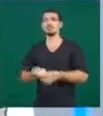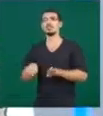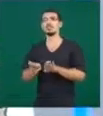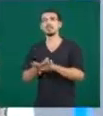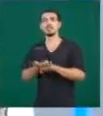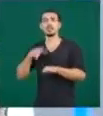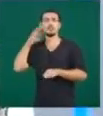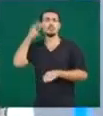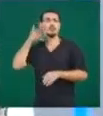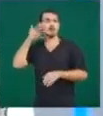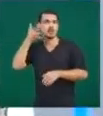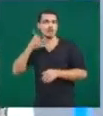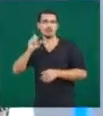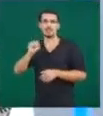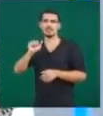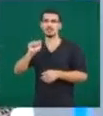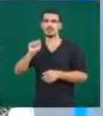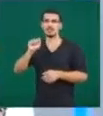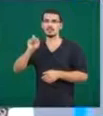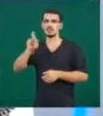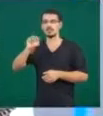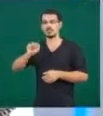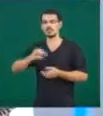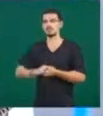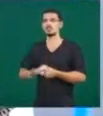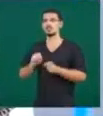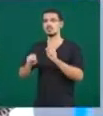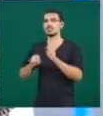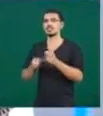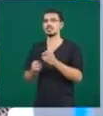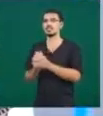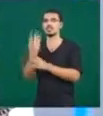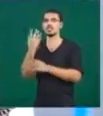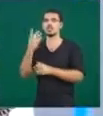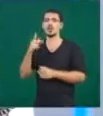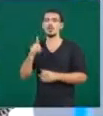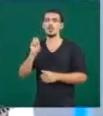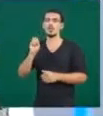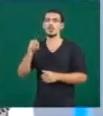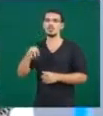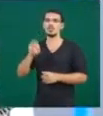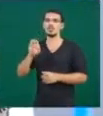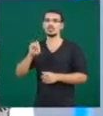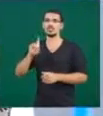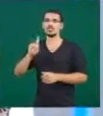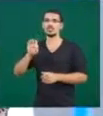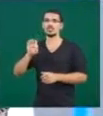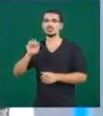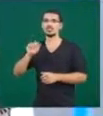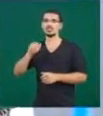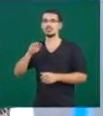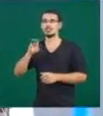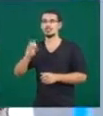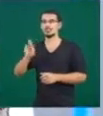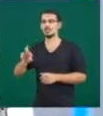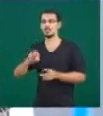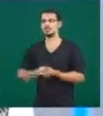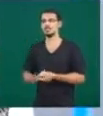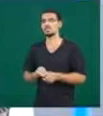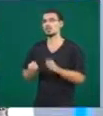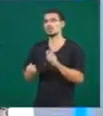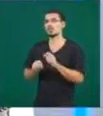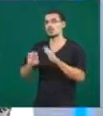da Sara. A Sara é uma empreendedora, fundadora da Ponte de Amor, que é uma instituição social, né? Então, ela